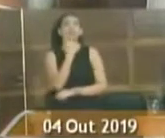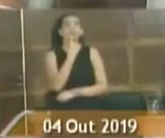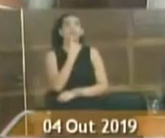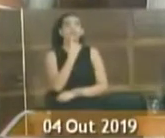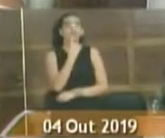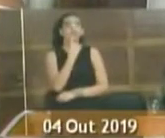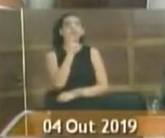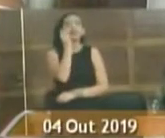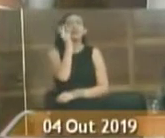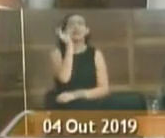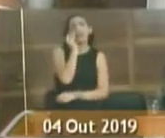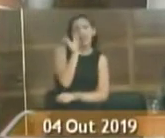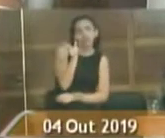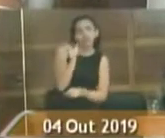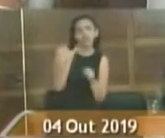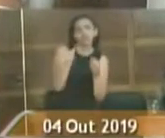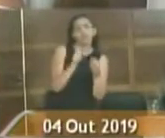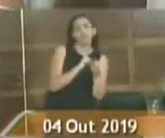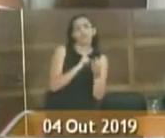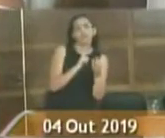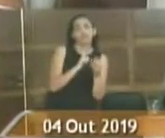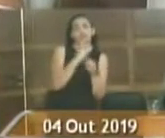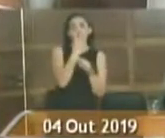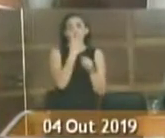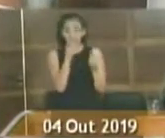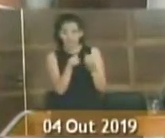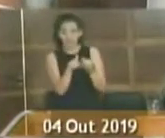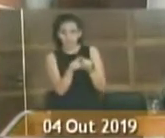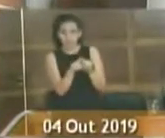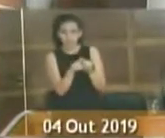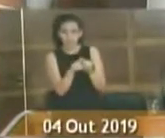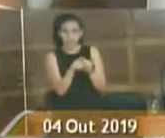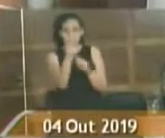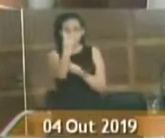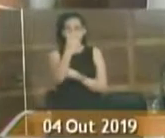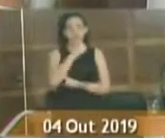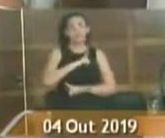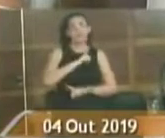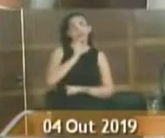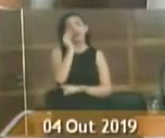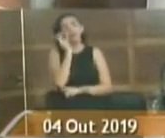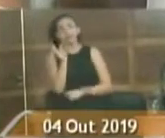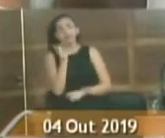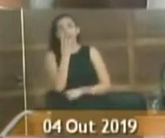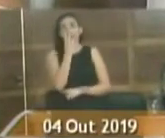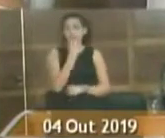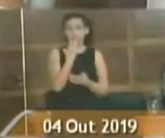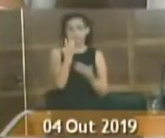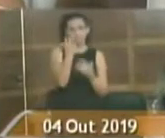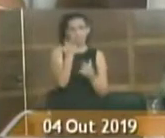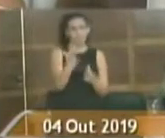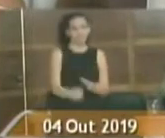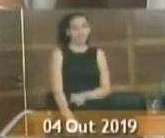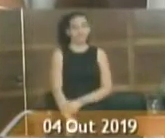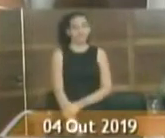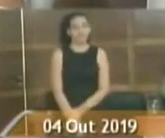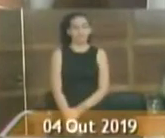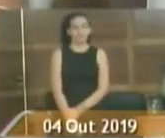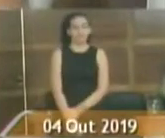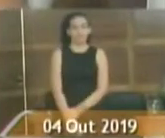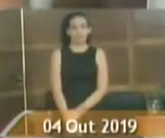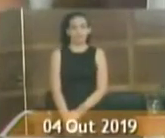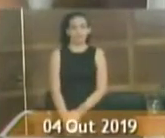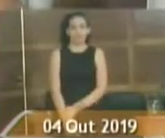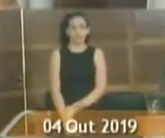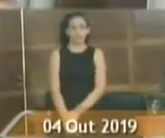Quem tem gato tem cachorro também ou só tem gato? Você tem gato e cachorro? Parabéns!